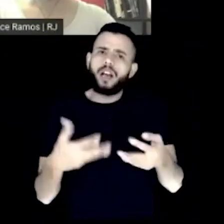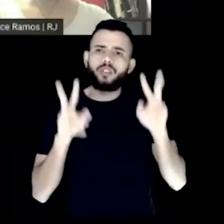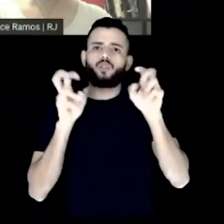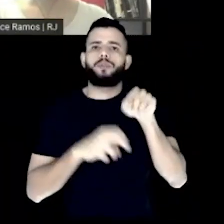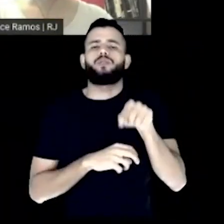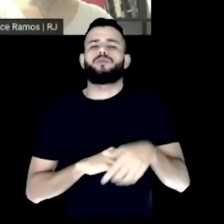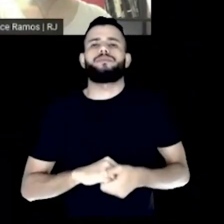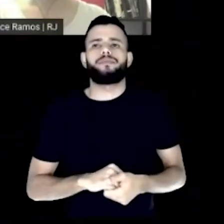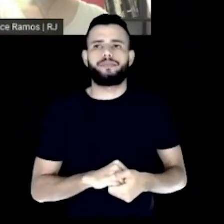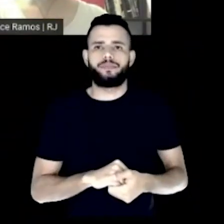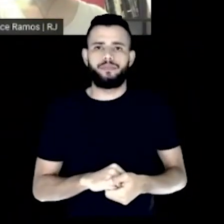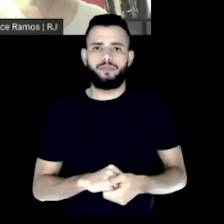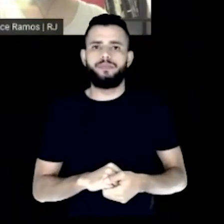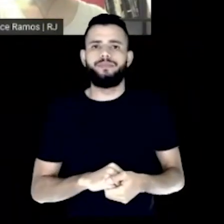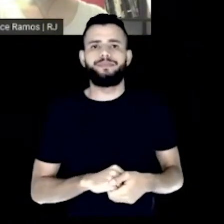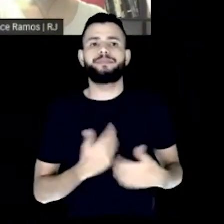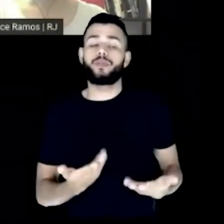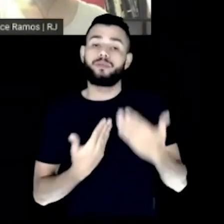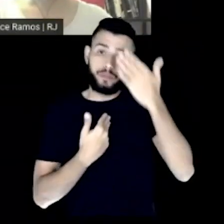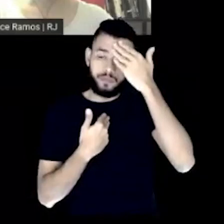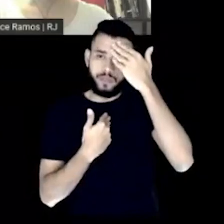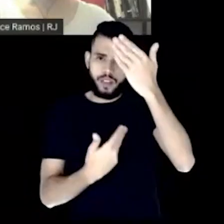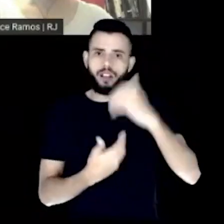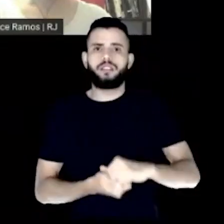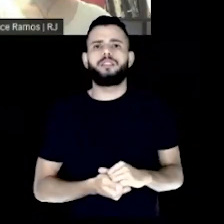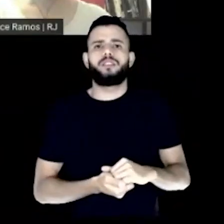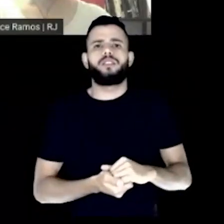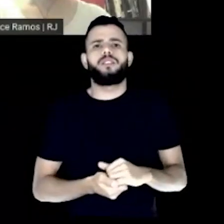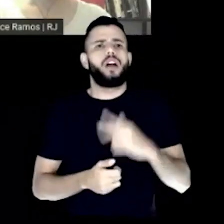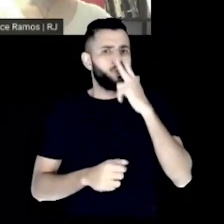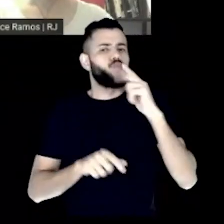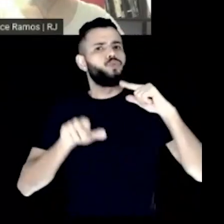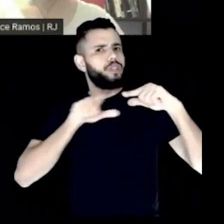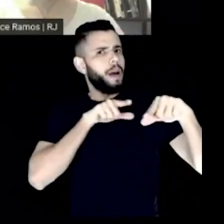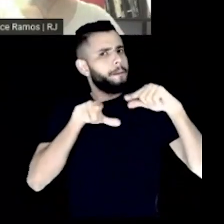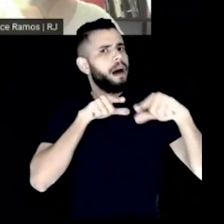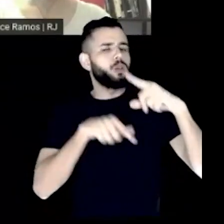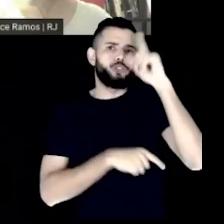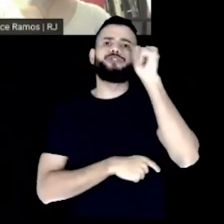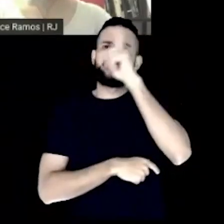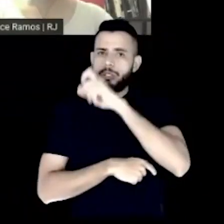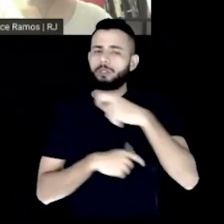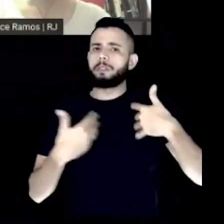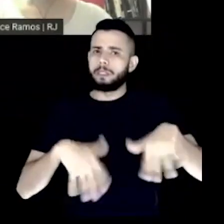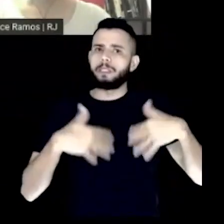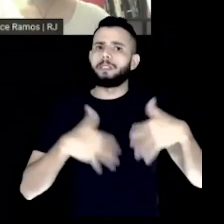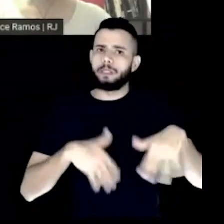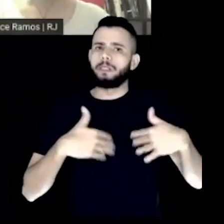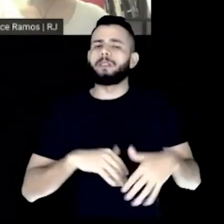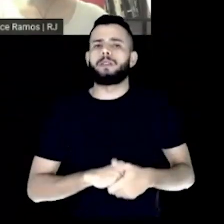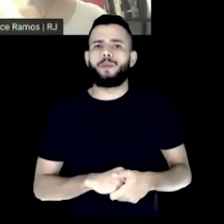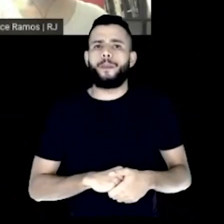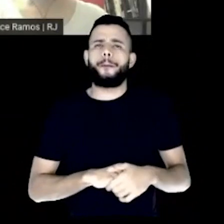que você comentasse um pouco sobre isso. Então, em primeiro lugar, obrigada, a gente foi um trabalho realmente difícil,